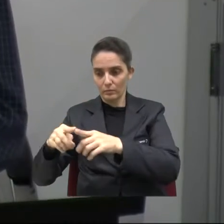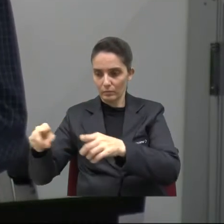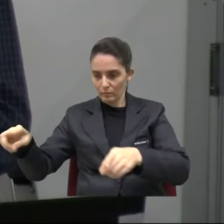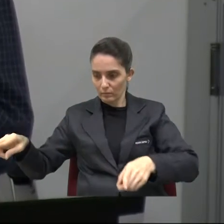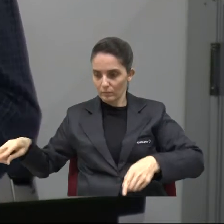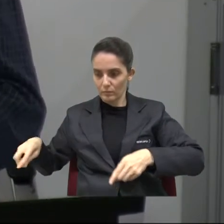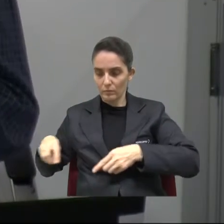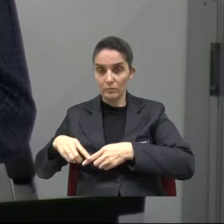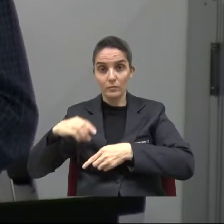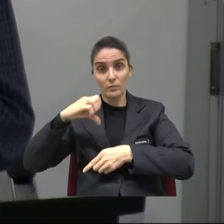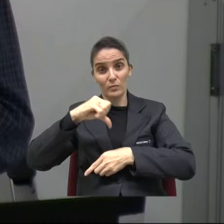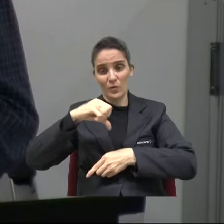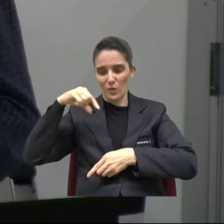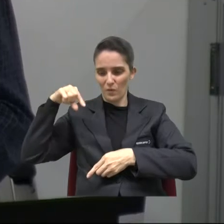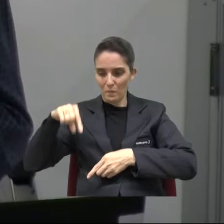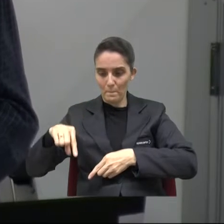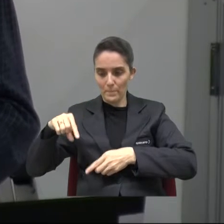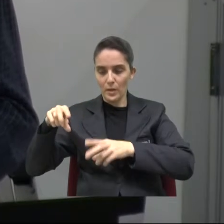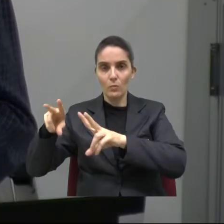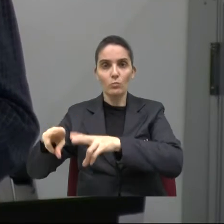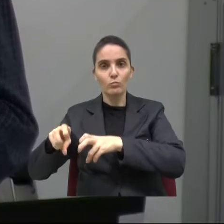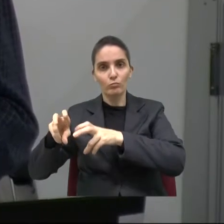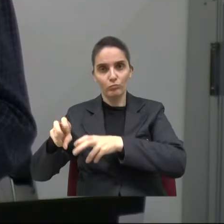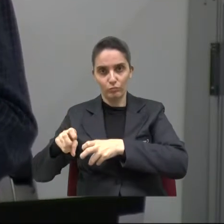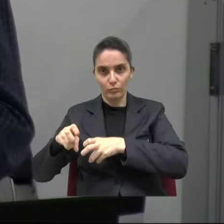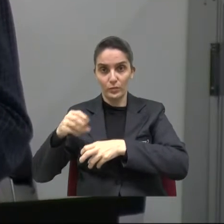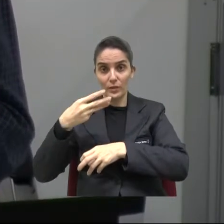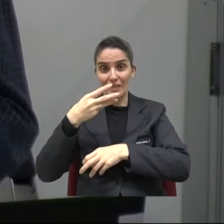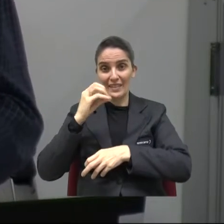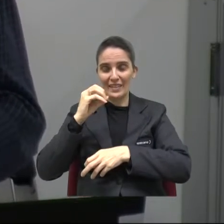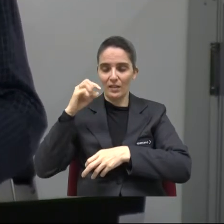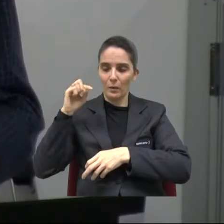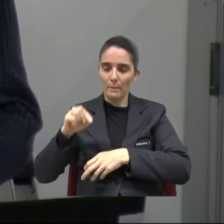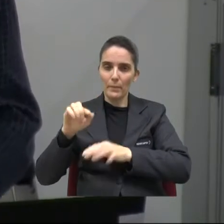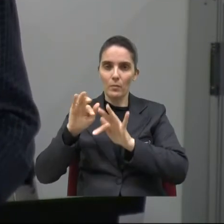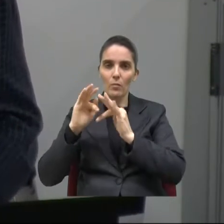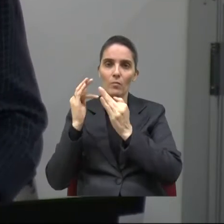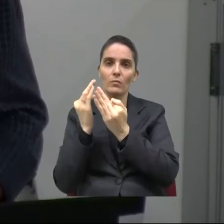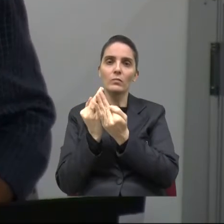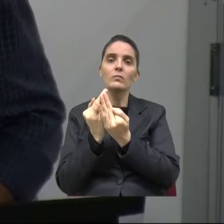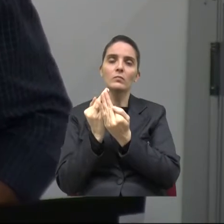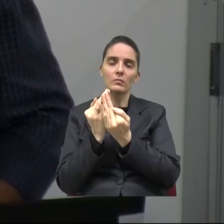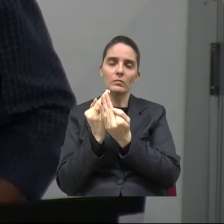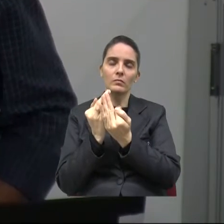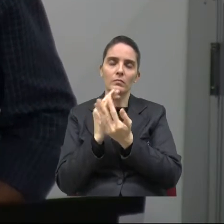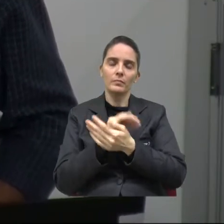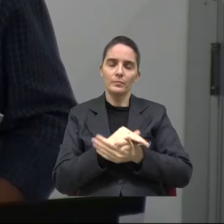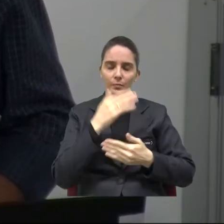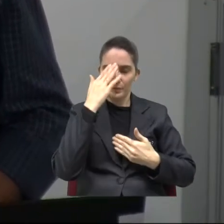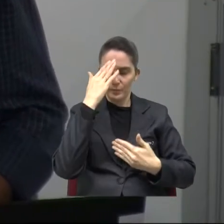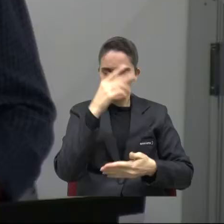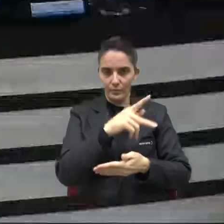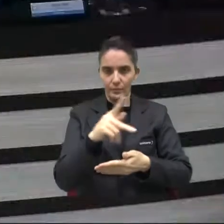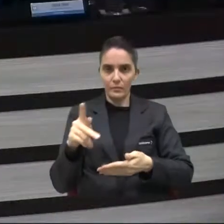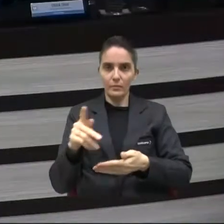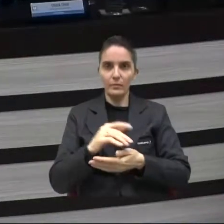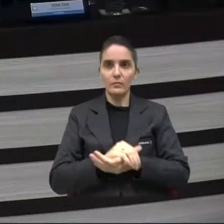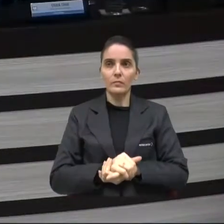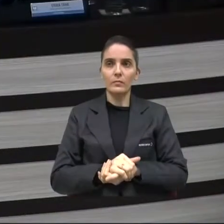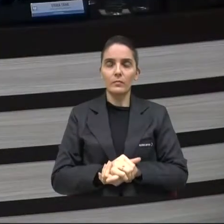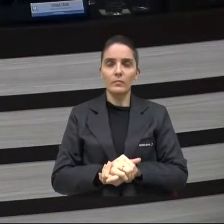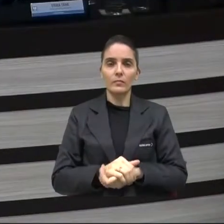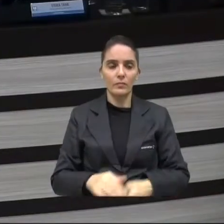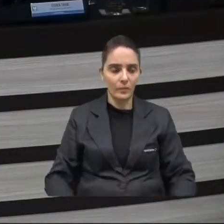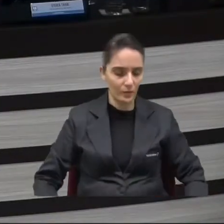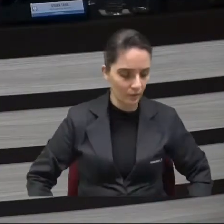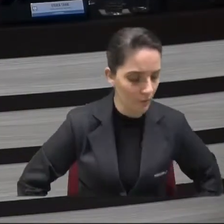9 mil chácaras, dessas quase 30 mil famílias. É nesse sentido que eu proponho essa comissão. Muito obrigado, presidente. Desejo discutir, senhor